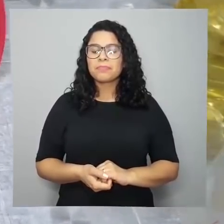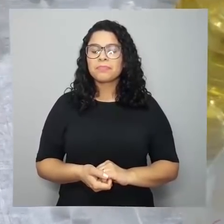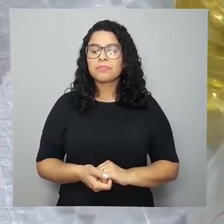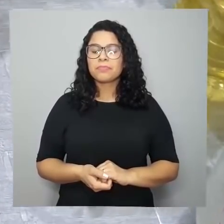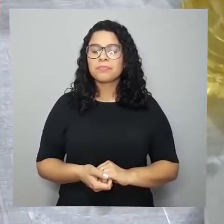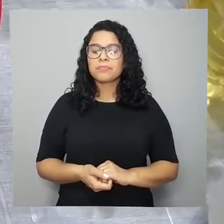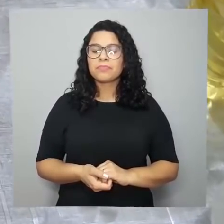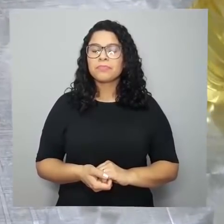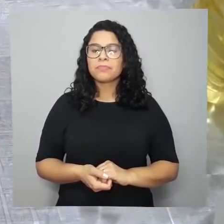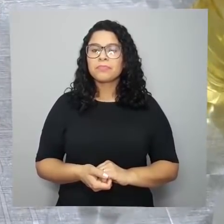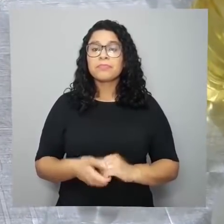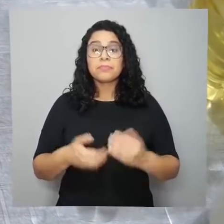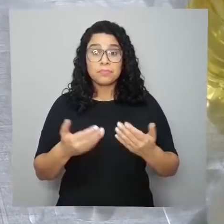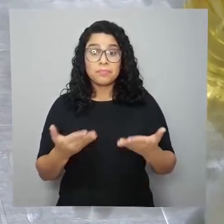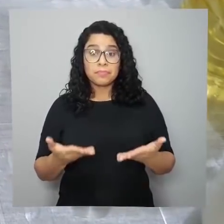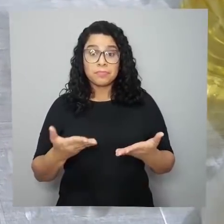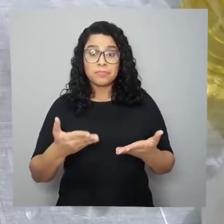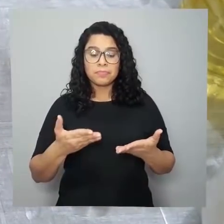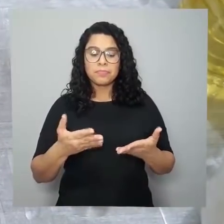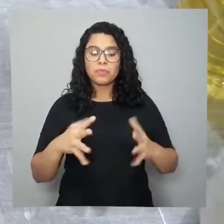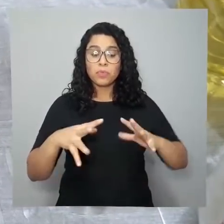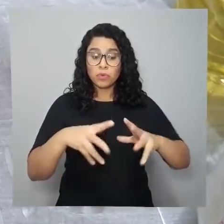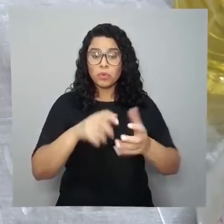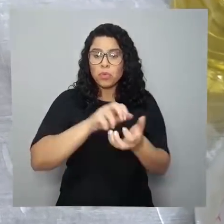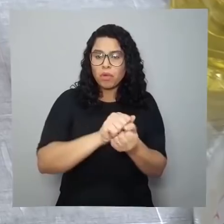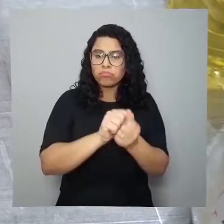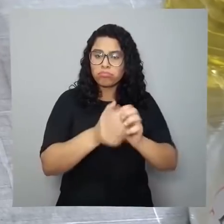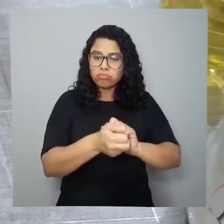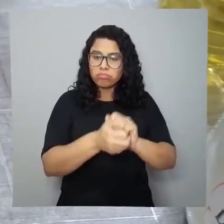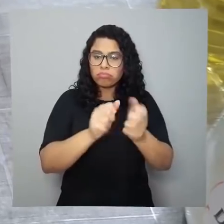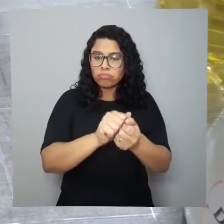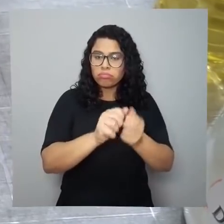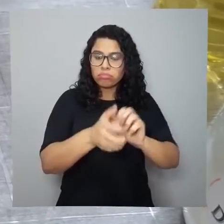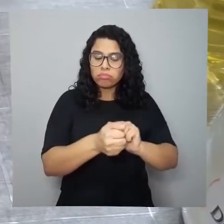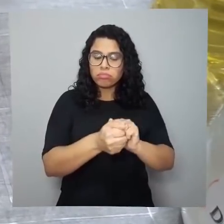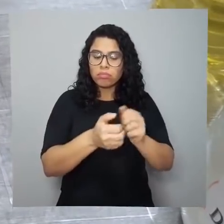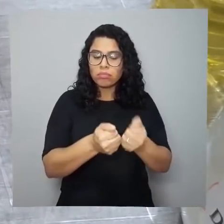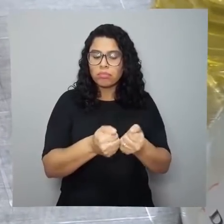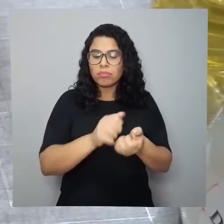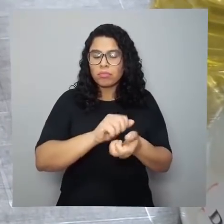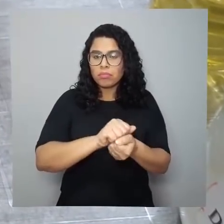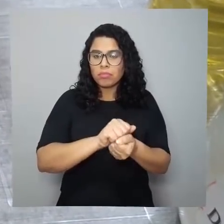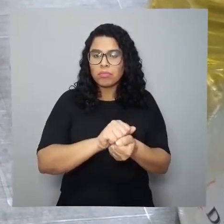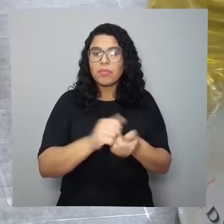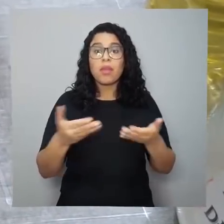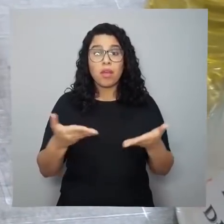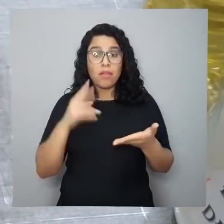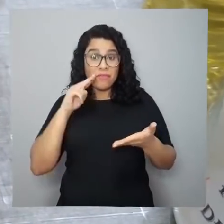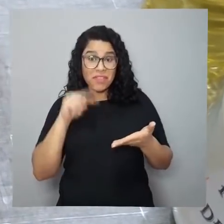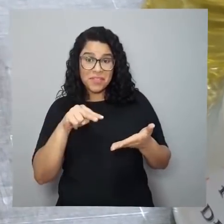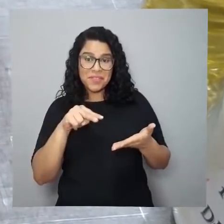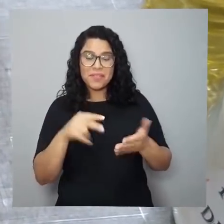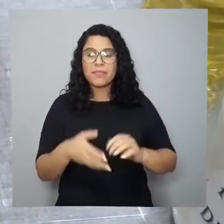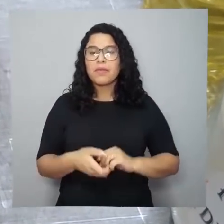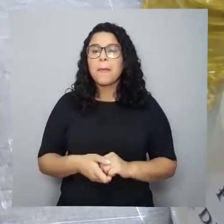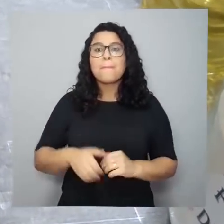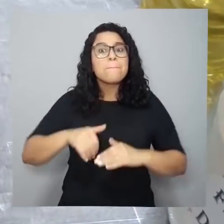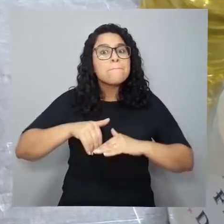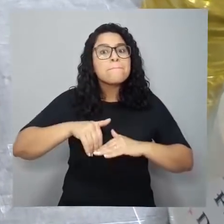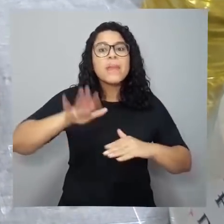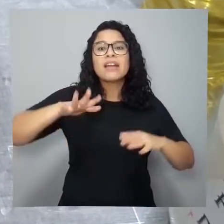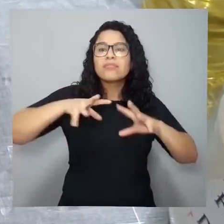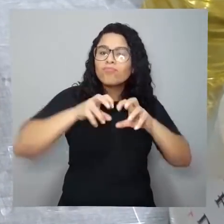Olha, então, pegou tudo. Agora, olha, tá vendo? Quanto